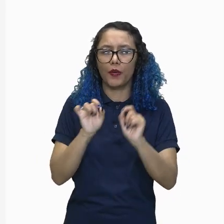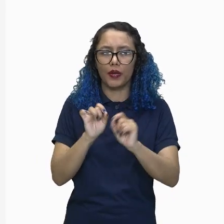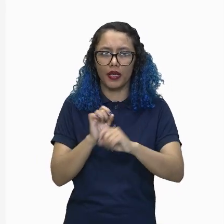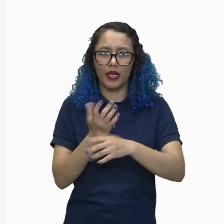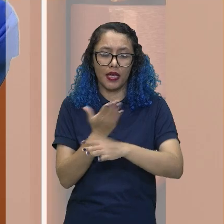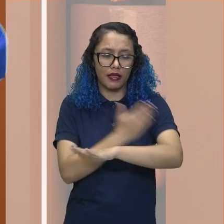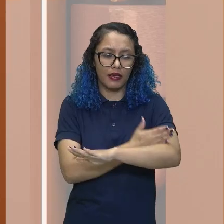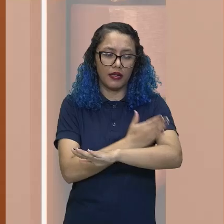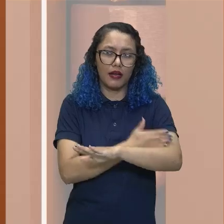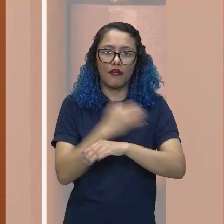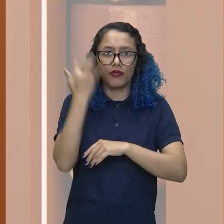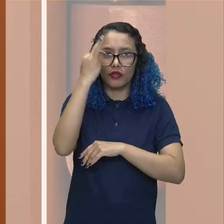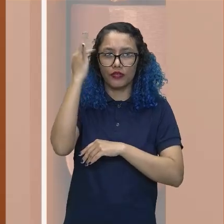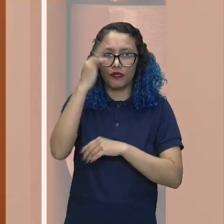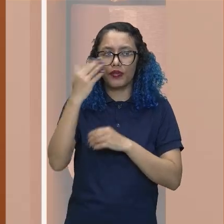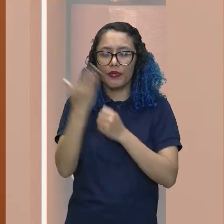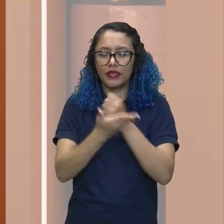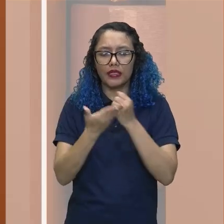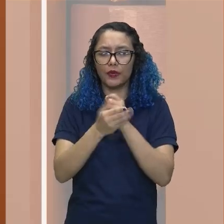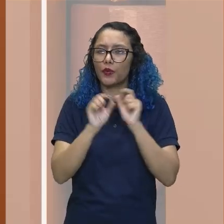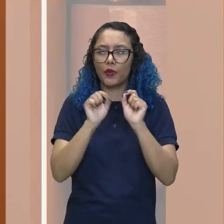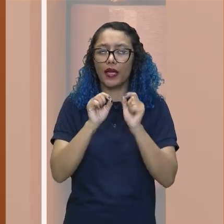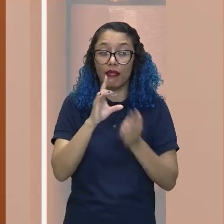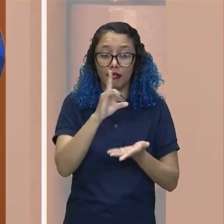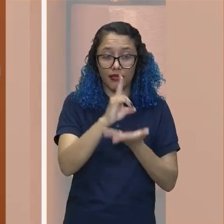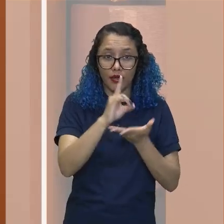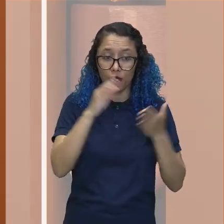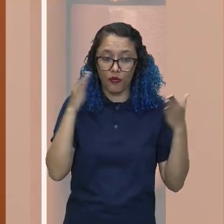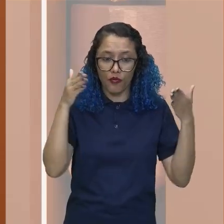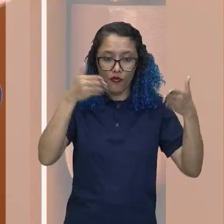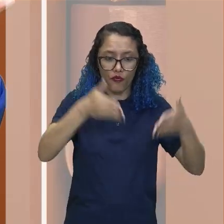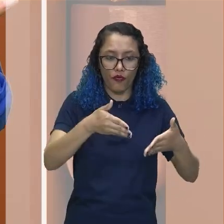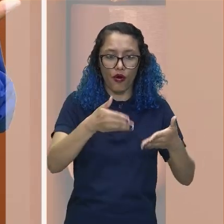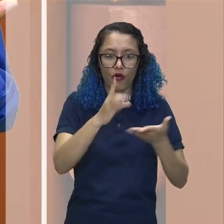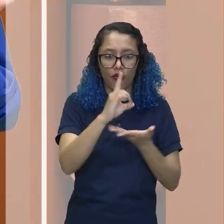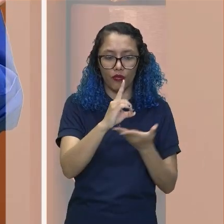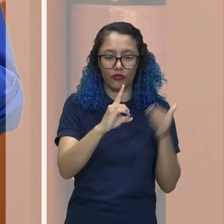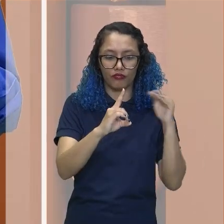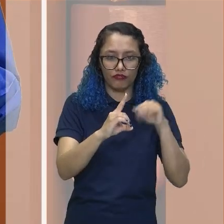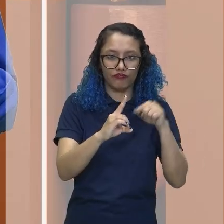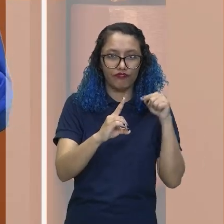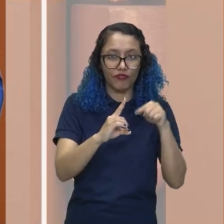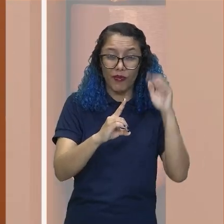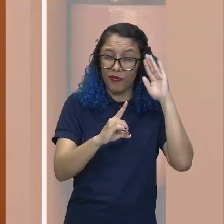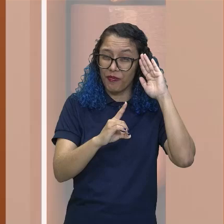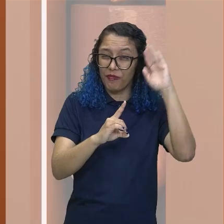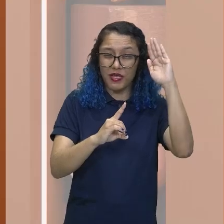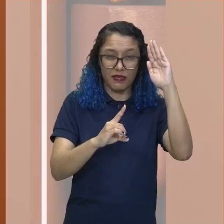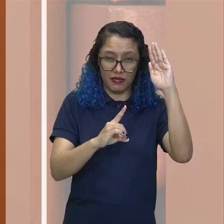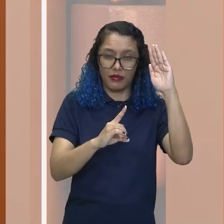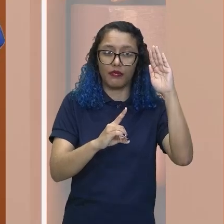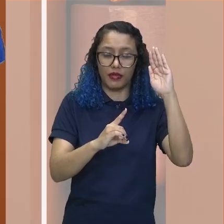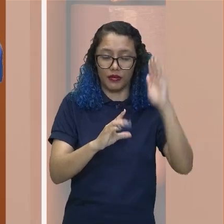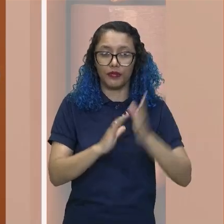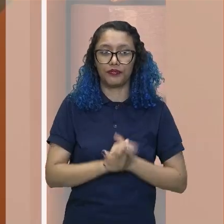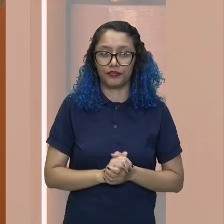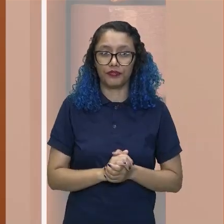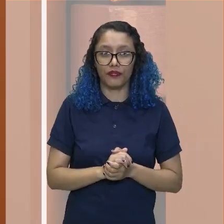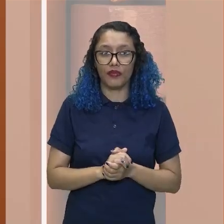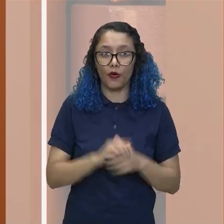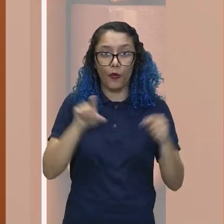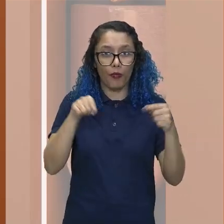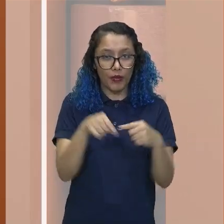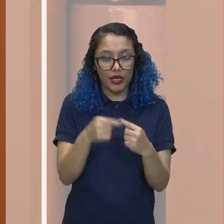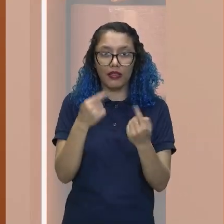onde? Deus era o centro. Estão lembrados disso daí? Era um teocentrismo, tá? Então, a ideia da